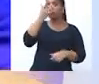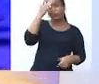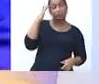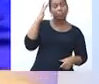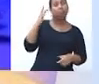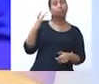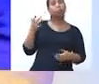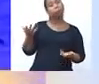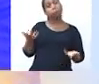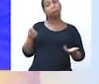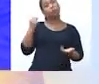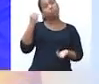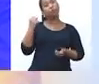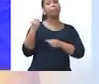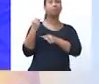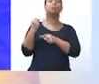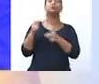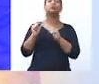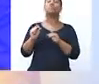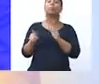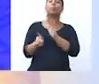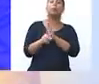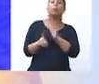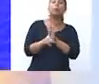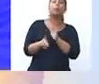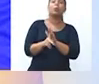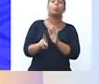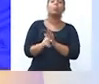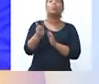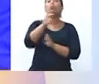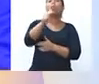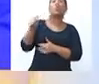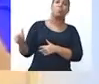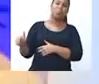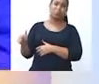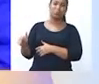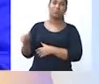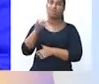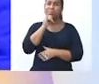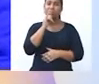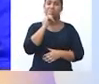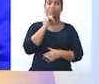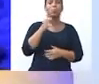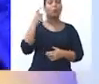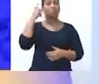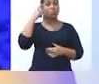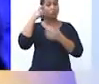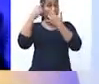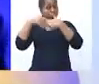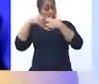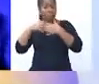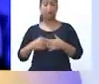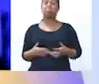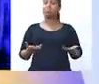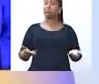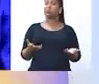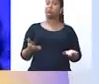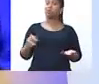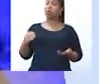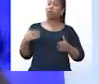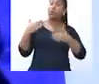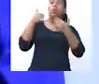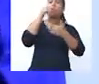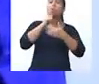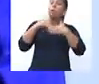como dominante para questões que são de outra área, que é a questão do cérebro, né? E aí você não permite esse avanço